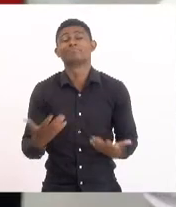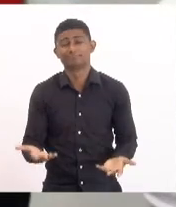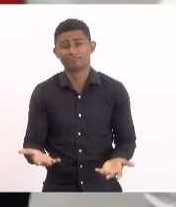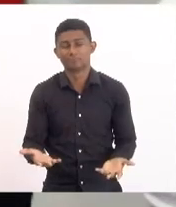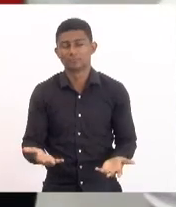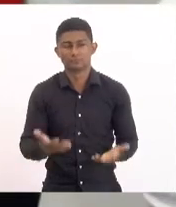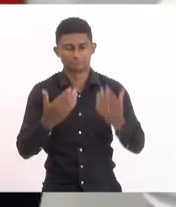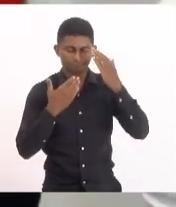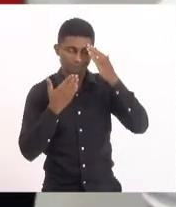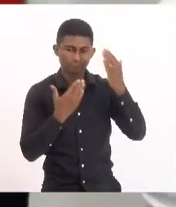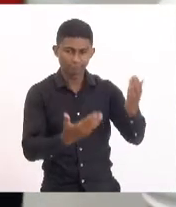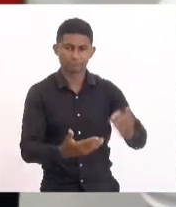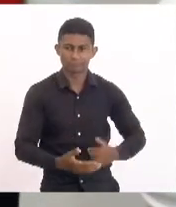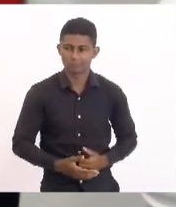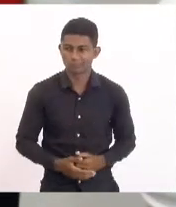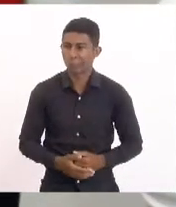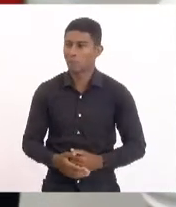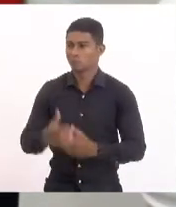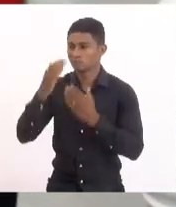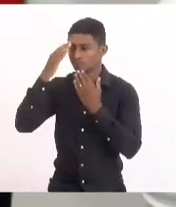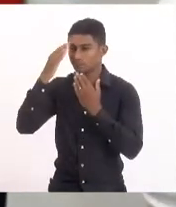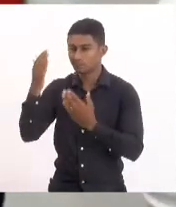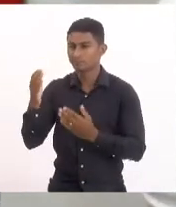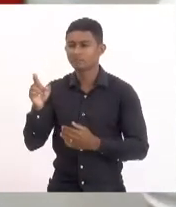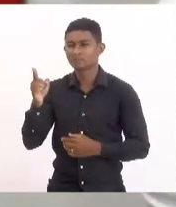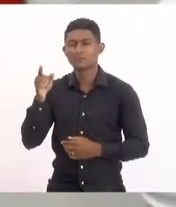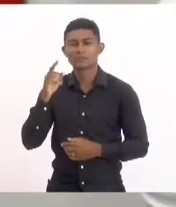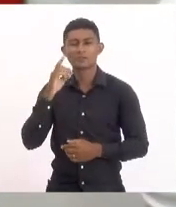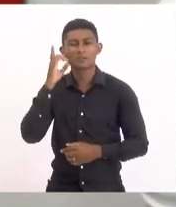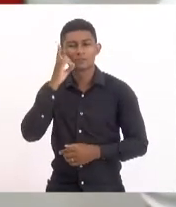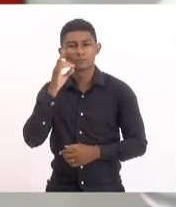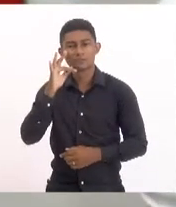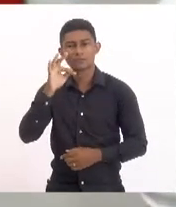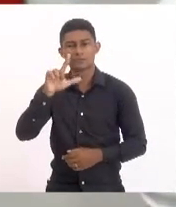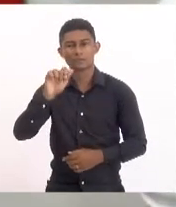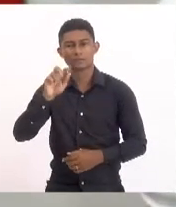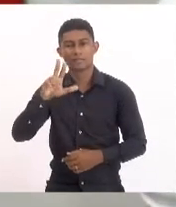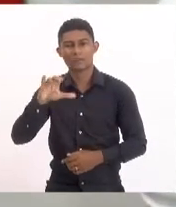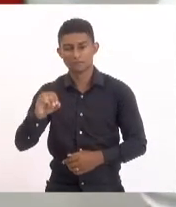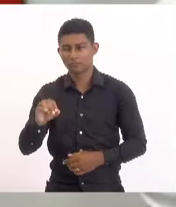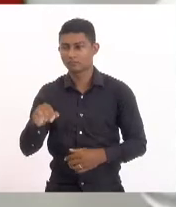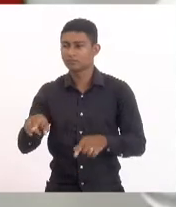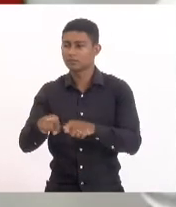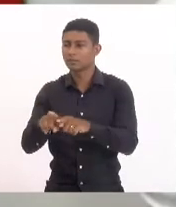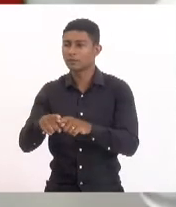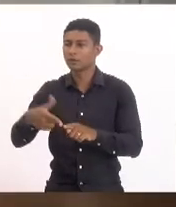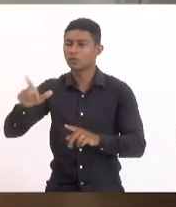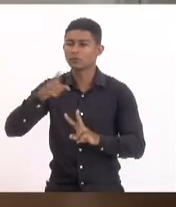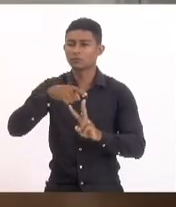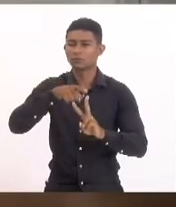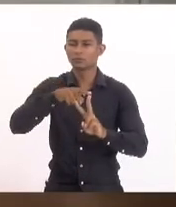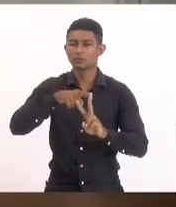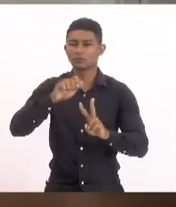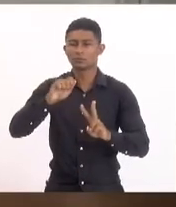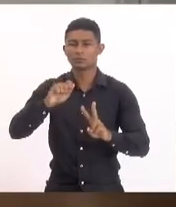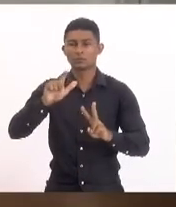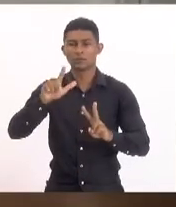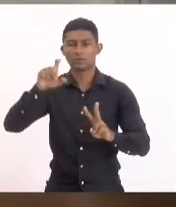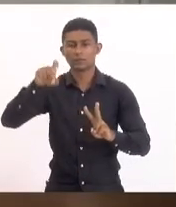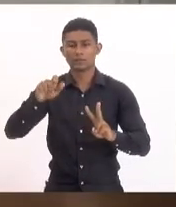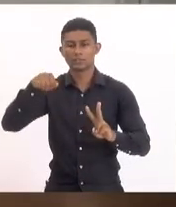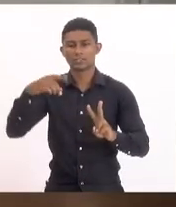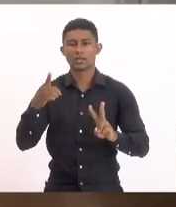Obrigado. Eu ouvi que o Flávio Saravini pediu para discutir e também vi o dedo do Alexandre Freire. Alexandre, ponto parlamentar,